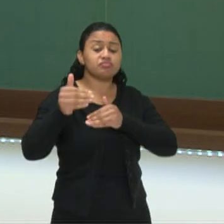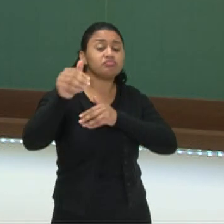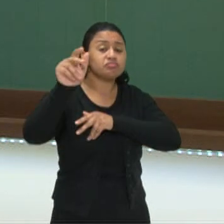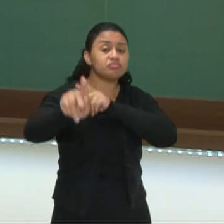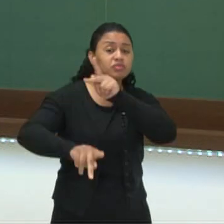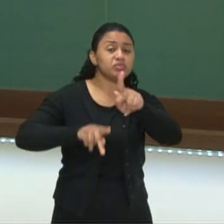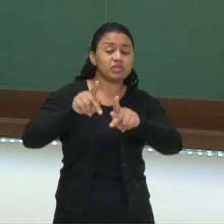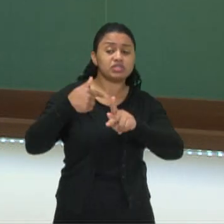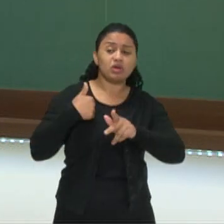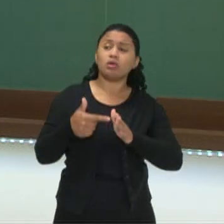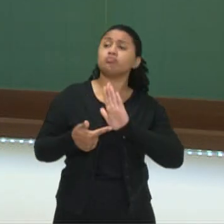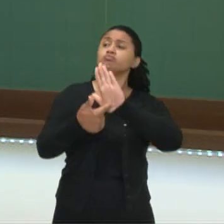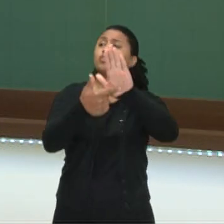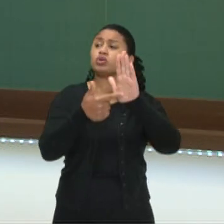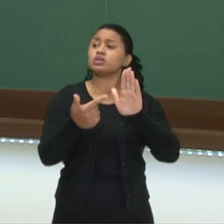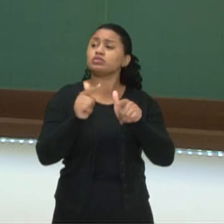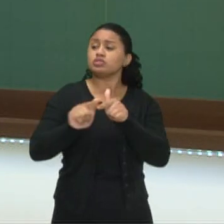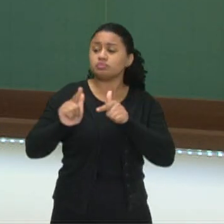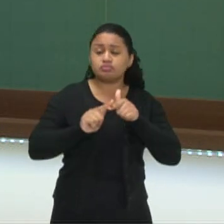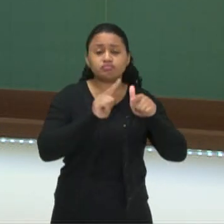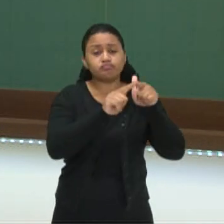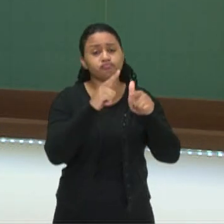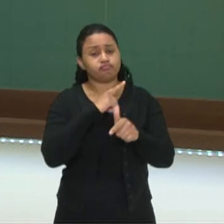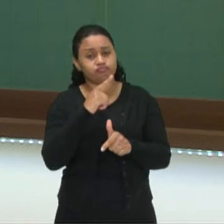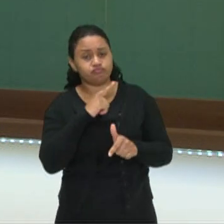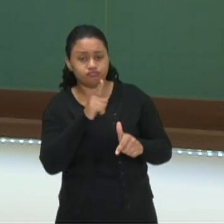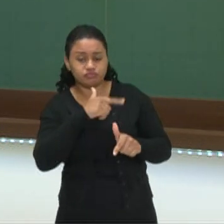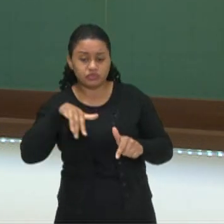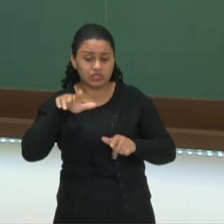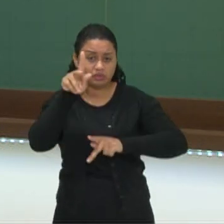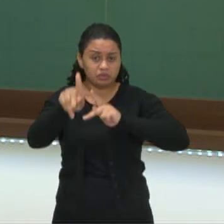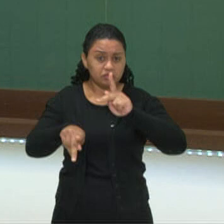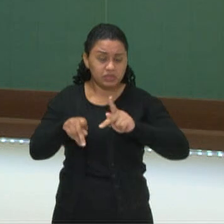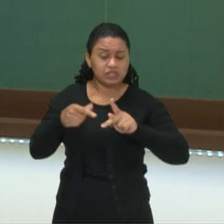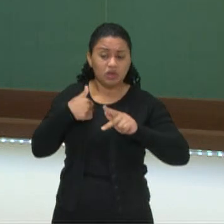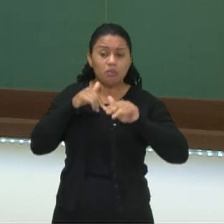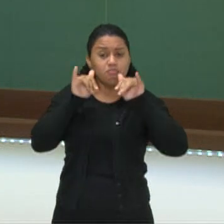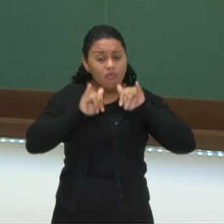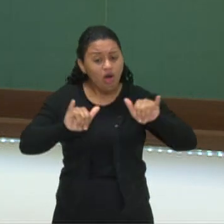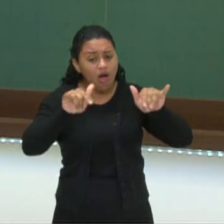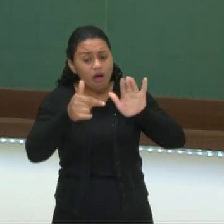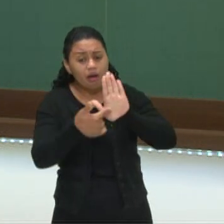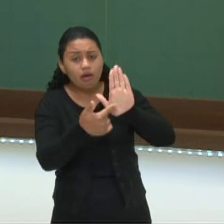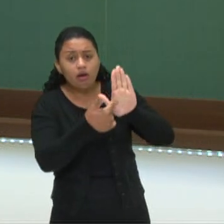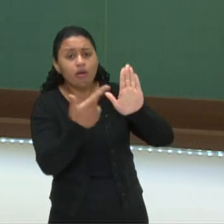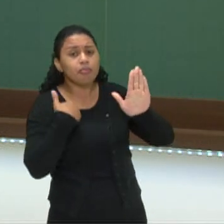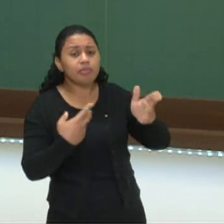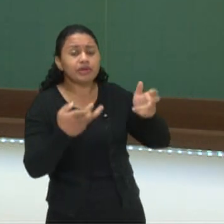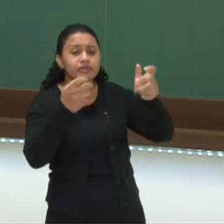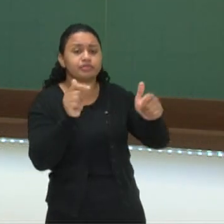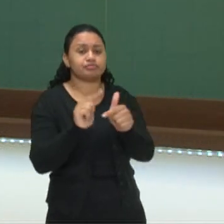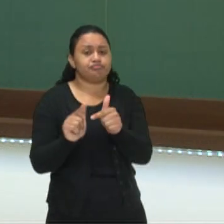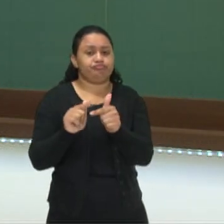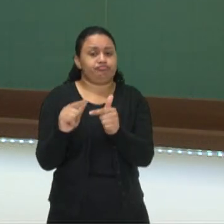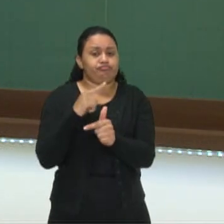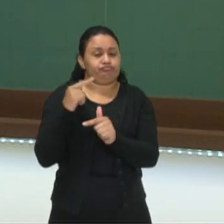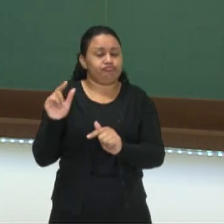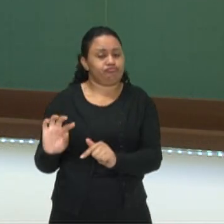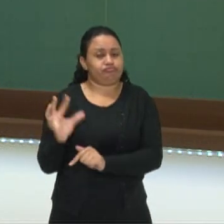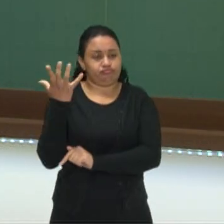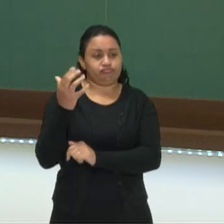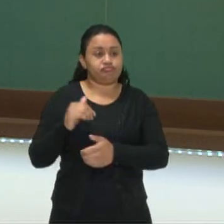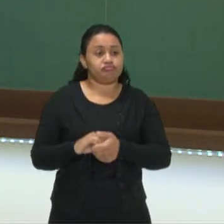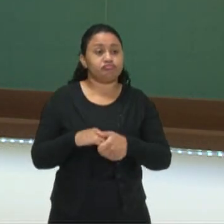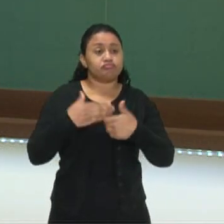porta-voz da população, mostrando os problemas que estavam acontecendo, sendo um momento de alerta para tudo o que estava acontecendo. E nesse momento, o surrealismo